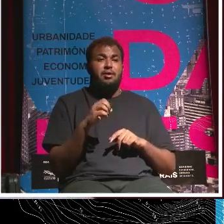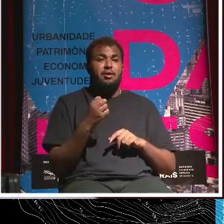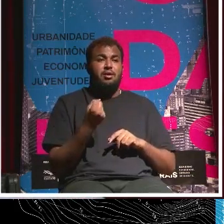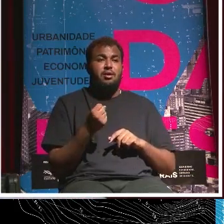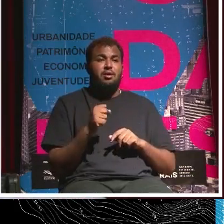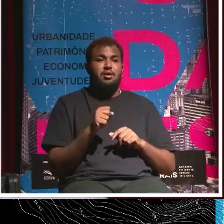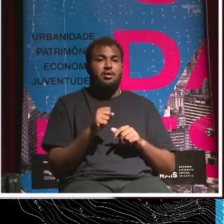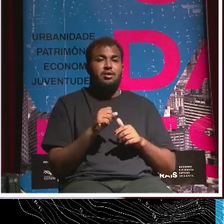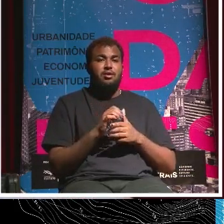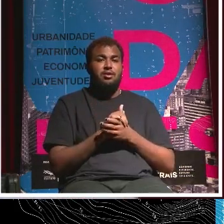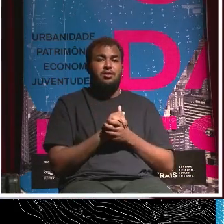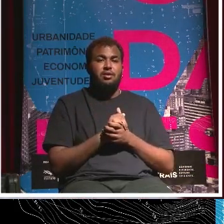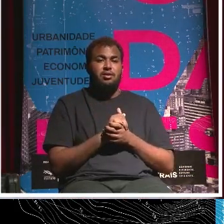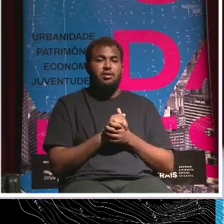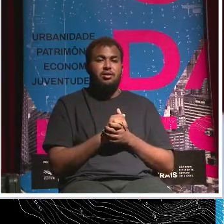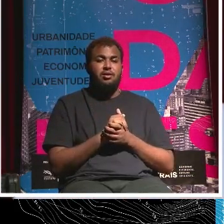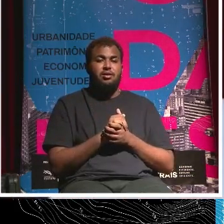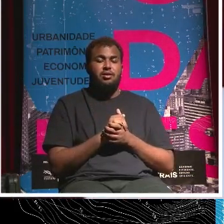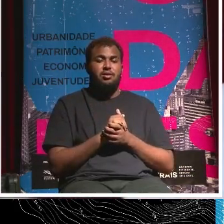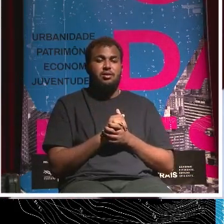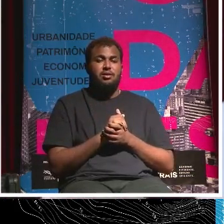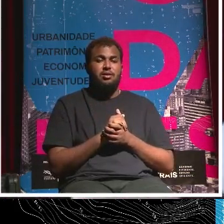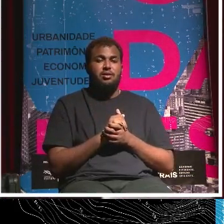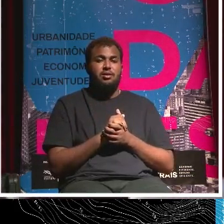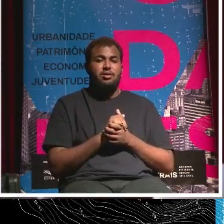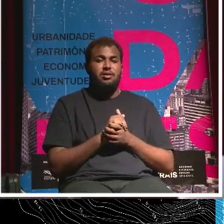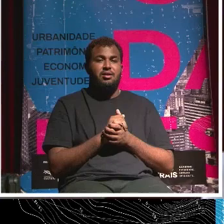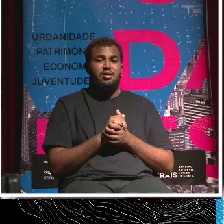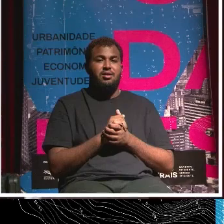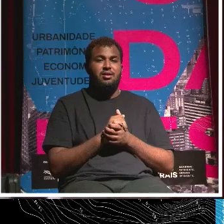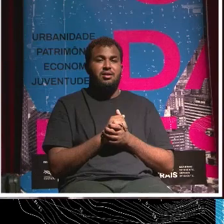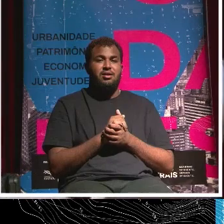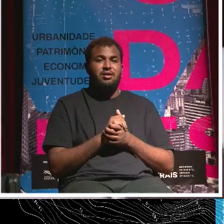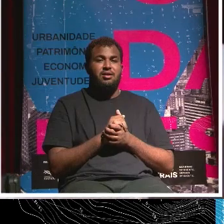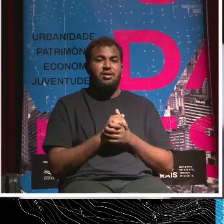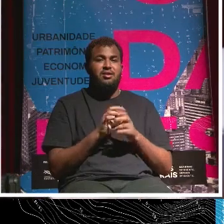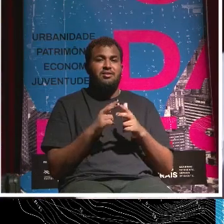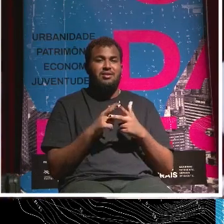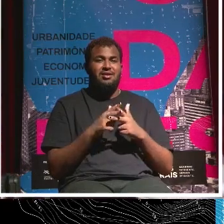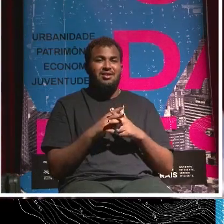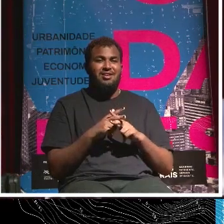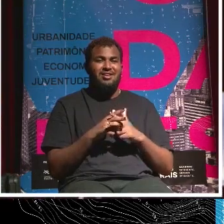Emendoerfer. Se eu estiver falando errado, por favor, me corrija.